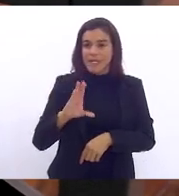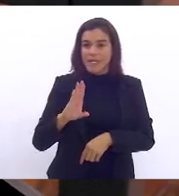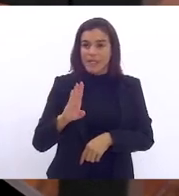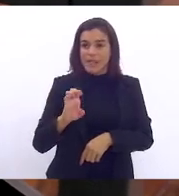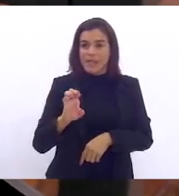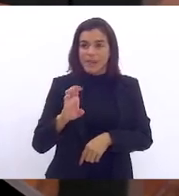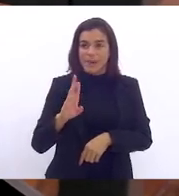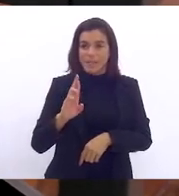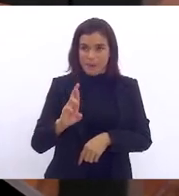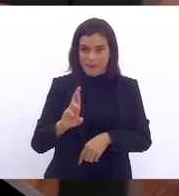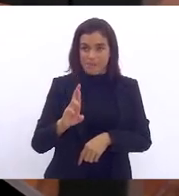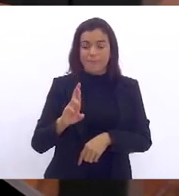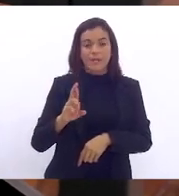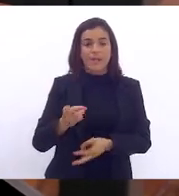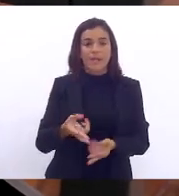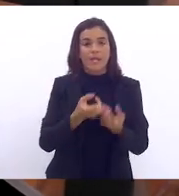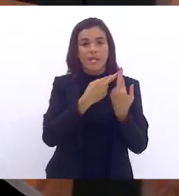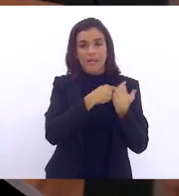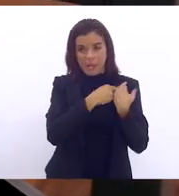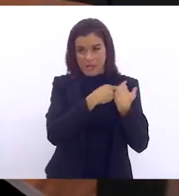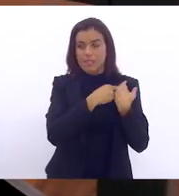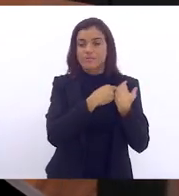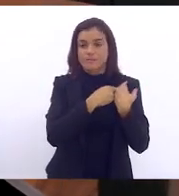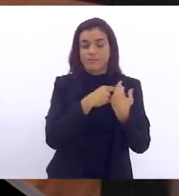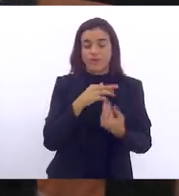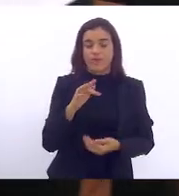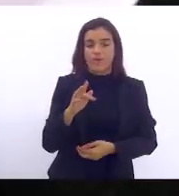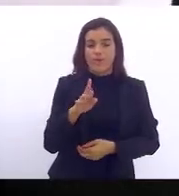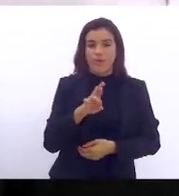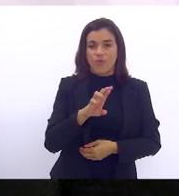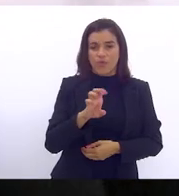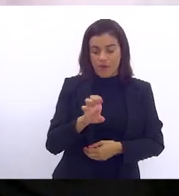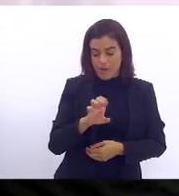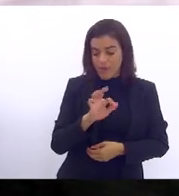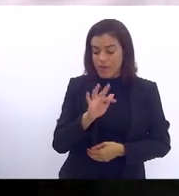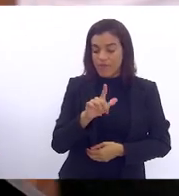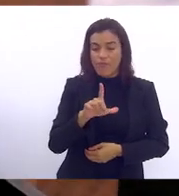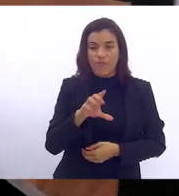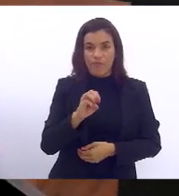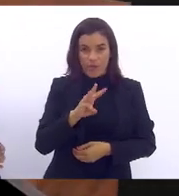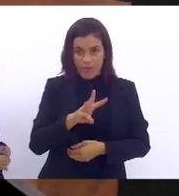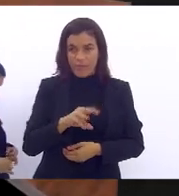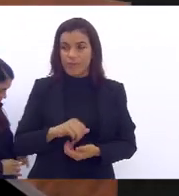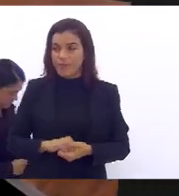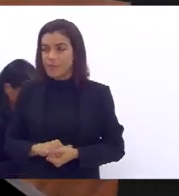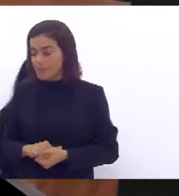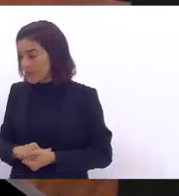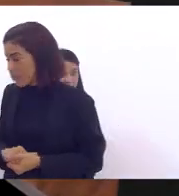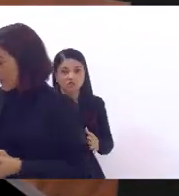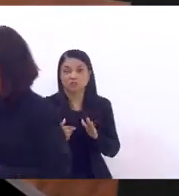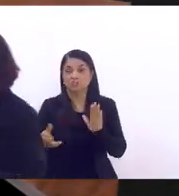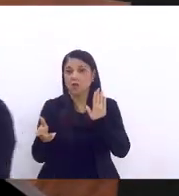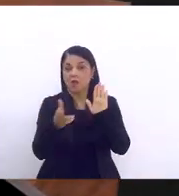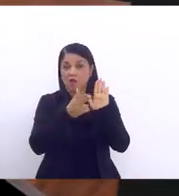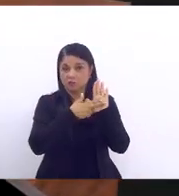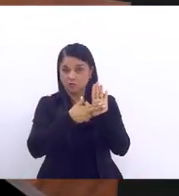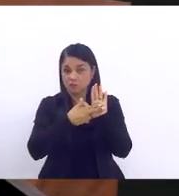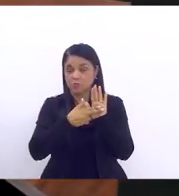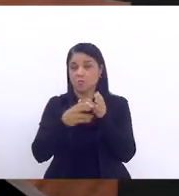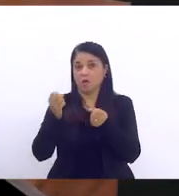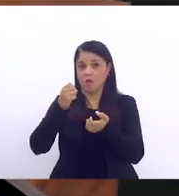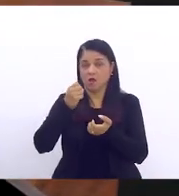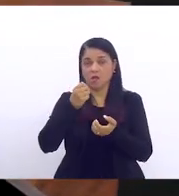de tecnologia que é responsável pelo pelo free Flow tá como a deputada comentou a gente assumiu a concessão no no